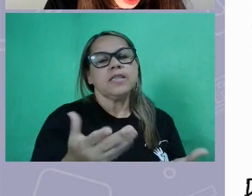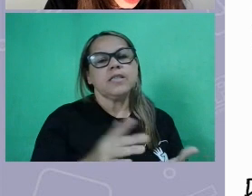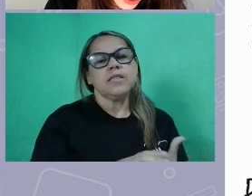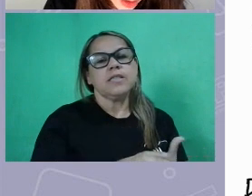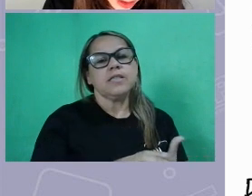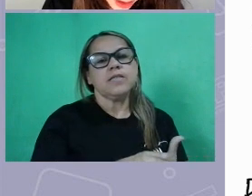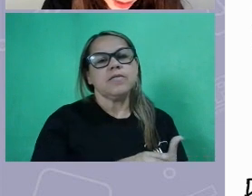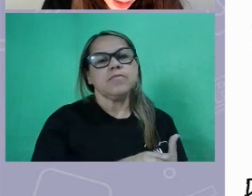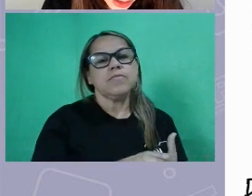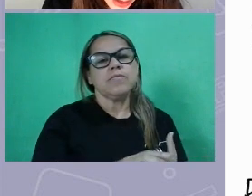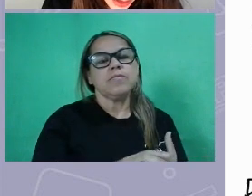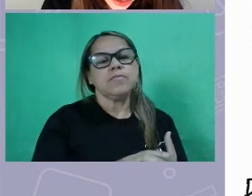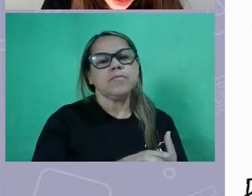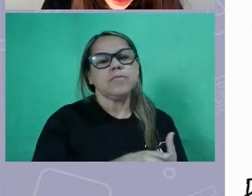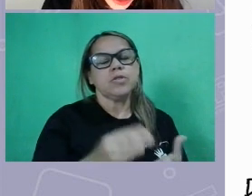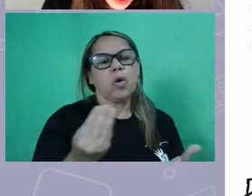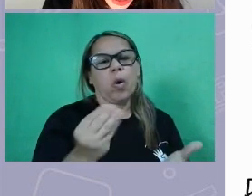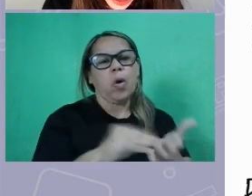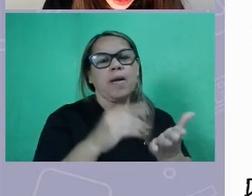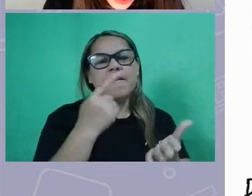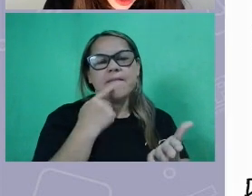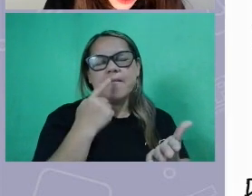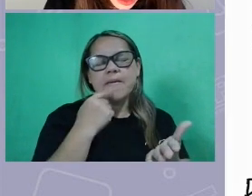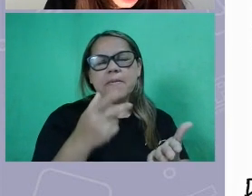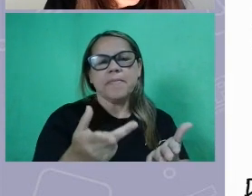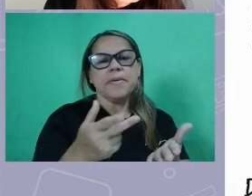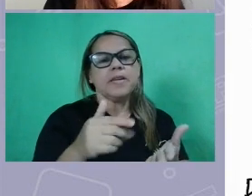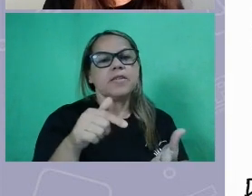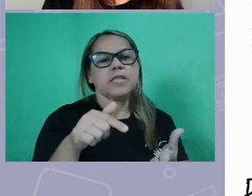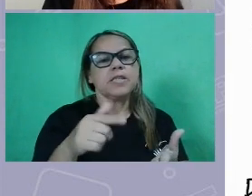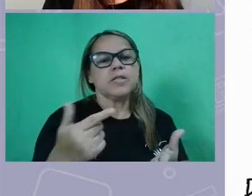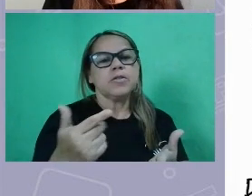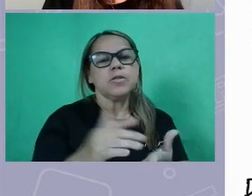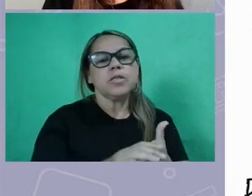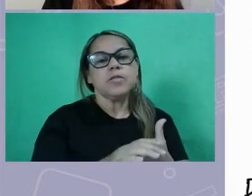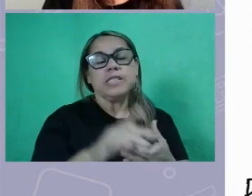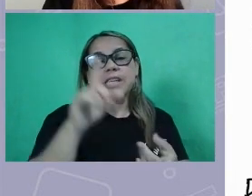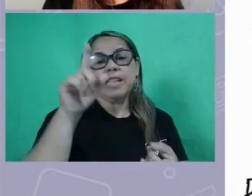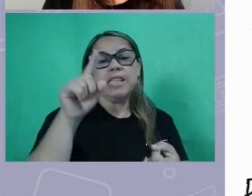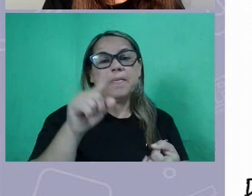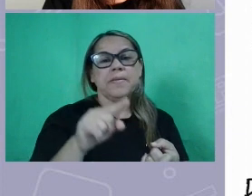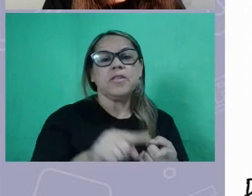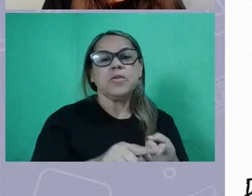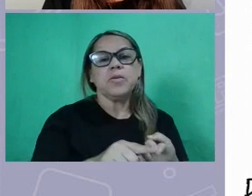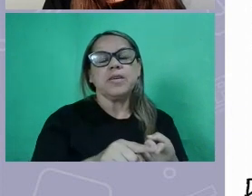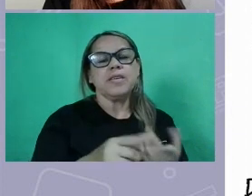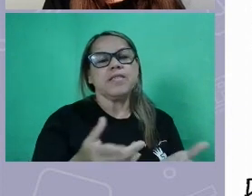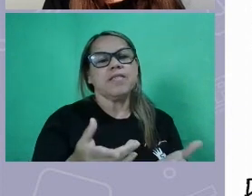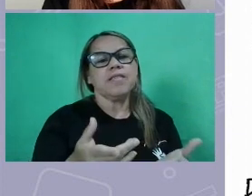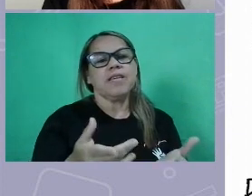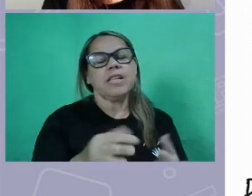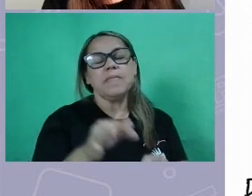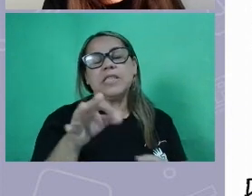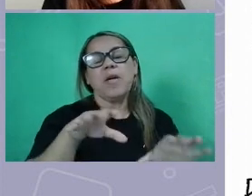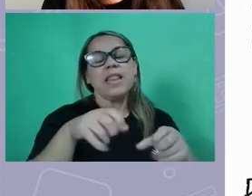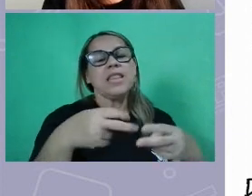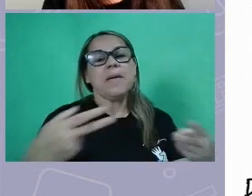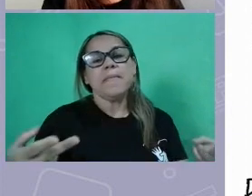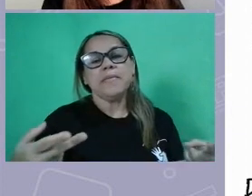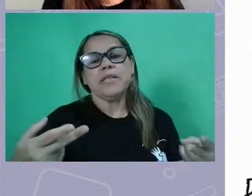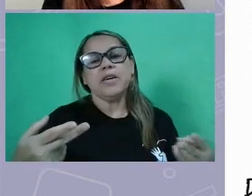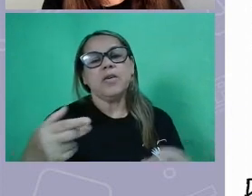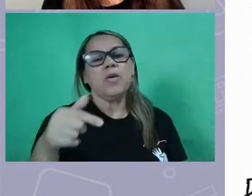aqui em vermelho aqui nessa razão de quezinho se você diminuir a dimensão do animal então o quezinho